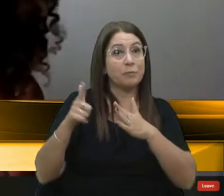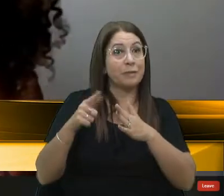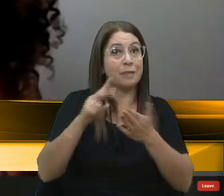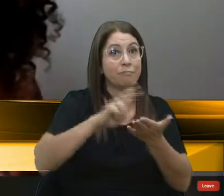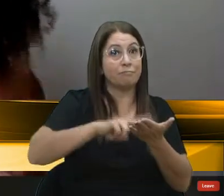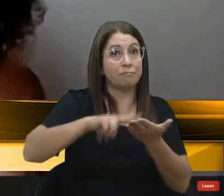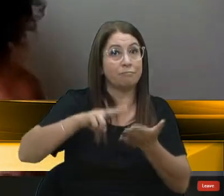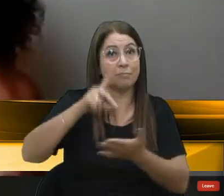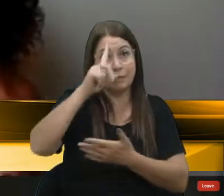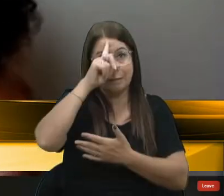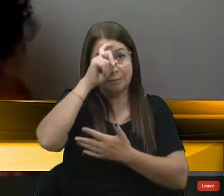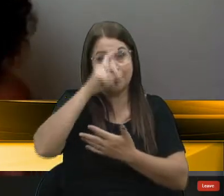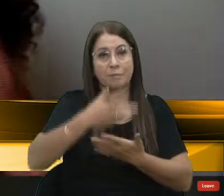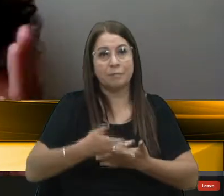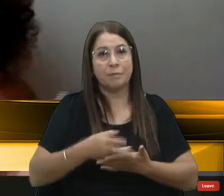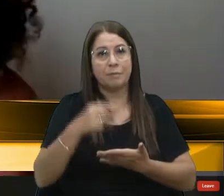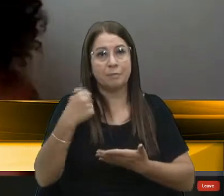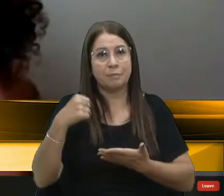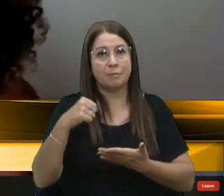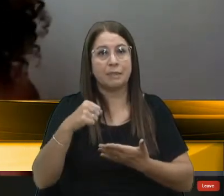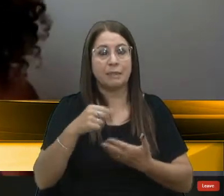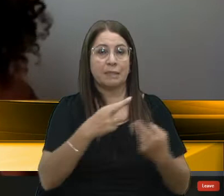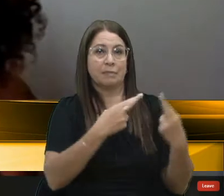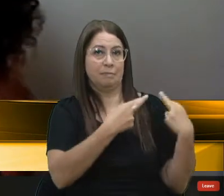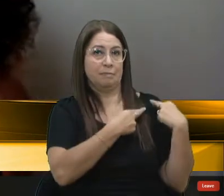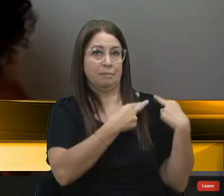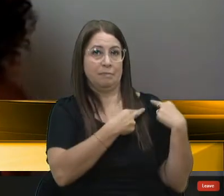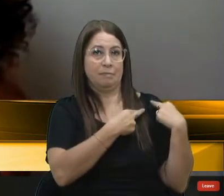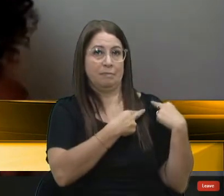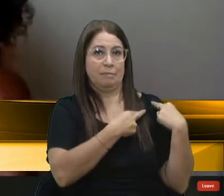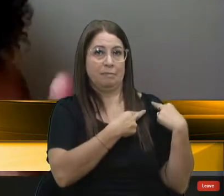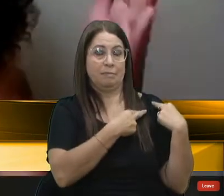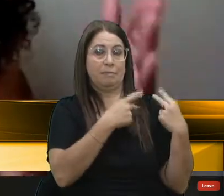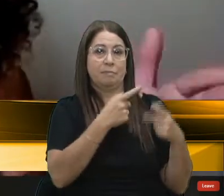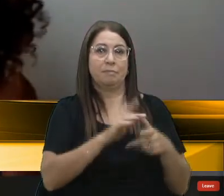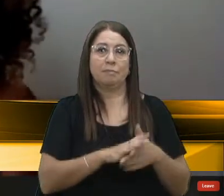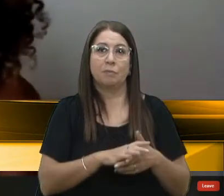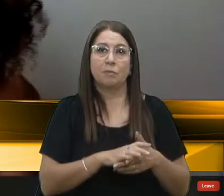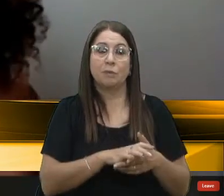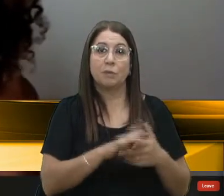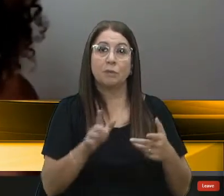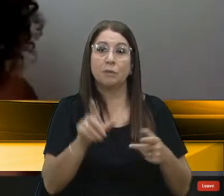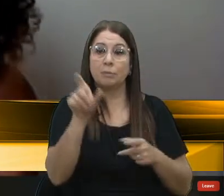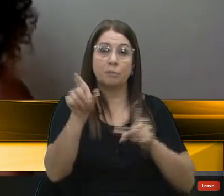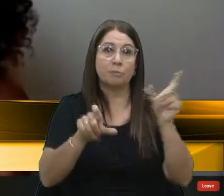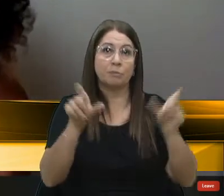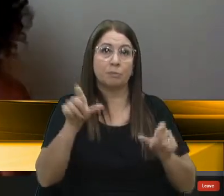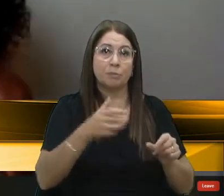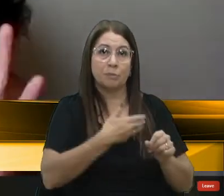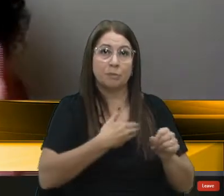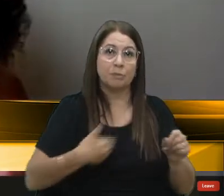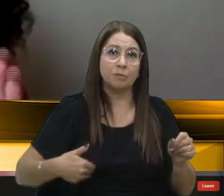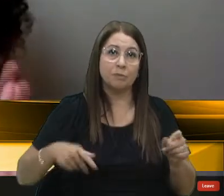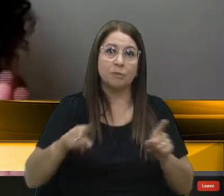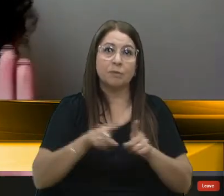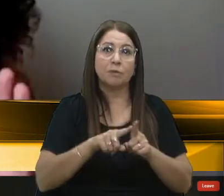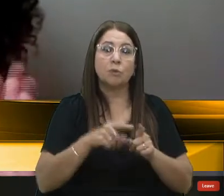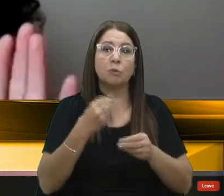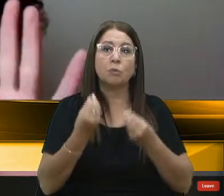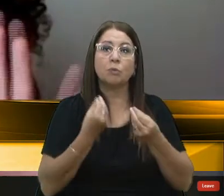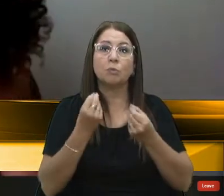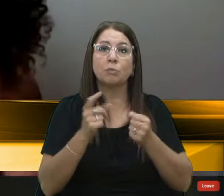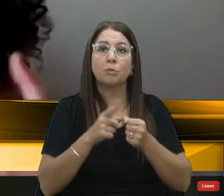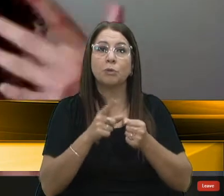no hospital. Então, a gente precisa ter uma responsabilidade muito grande, enquanto figuras públicas que somos, em como que a gente